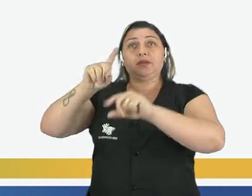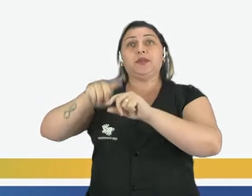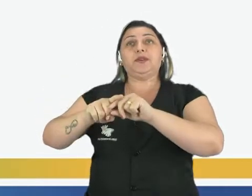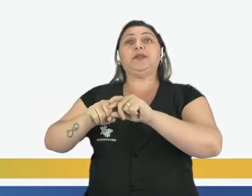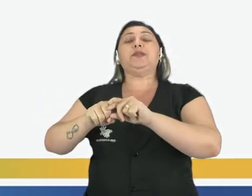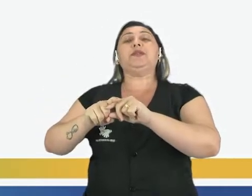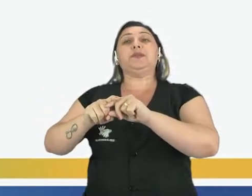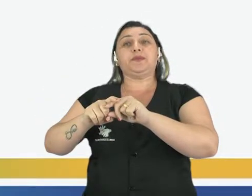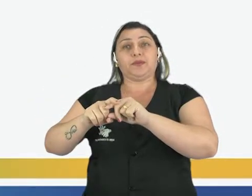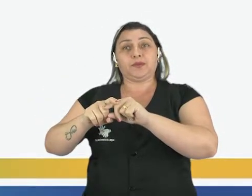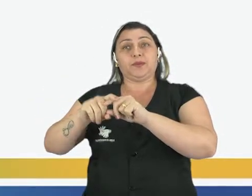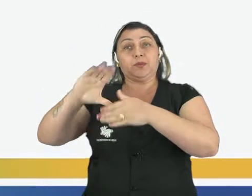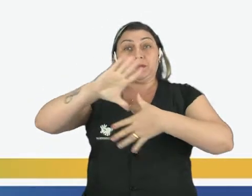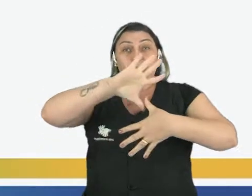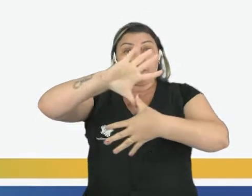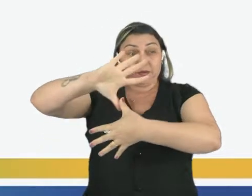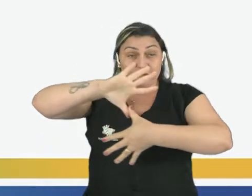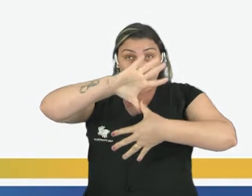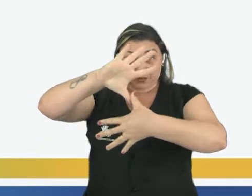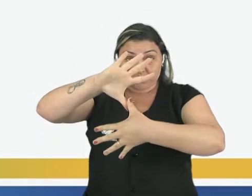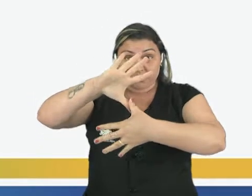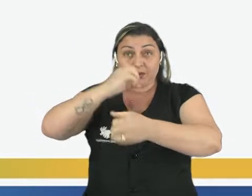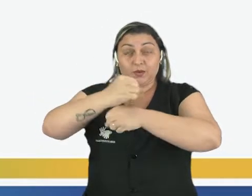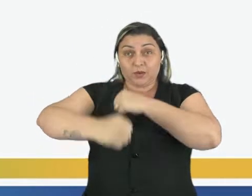foram catalogadas no ano de